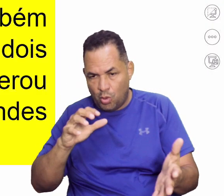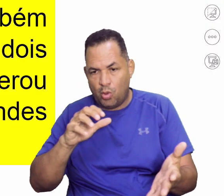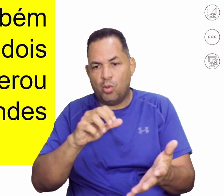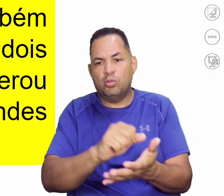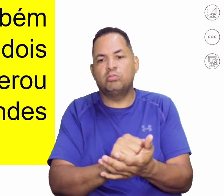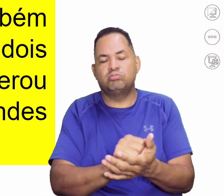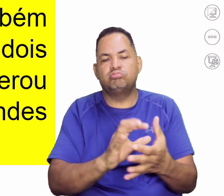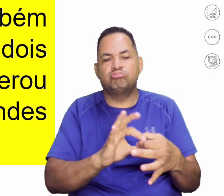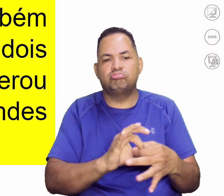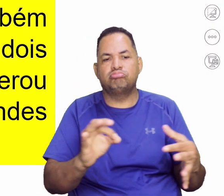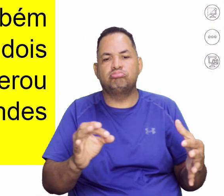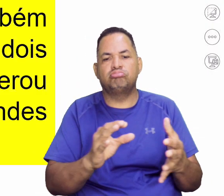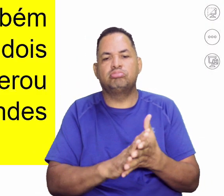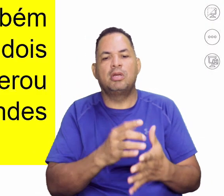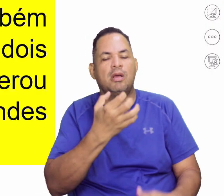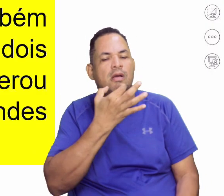em